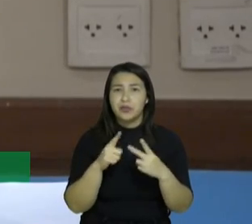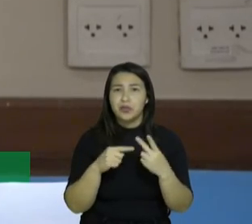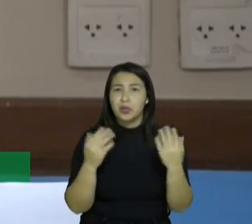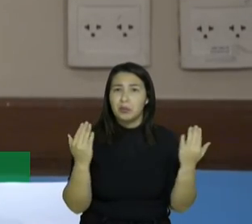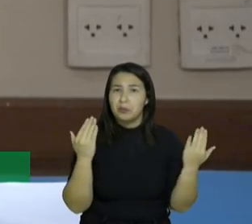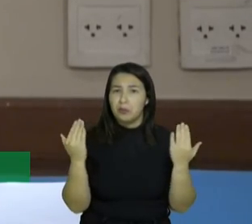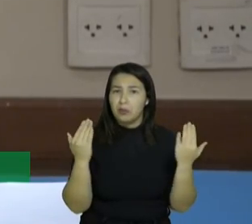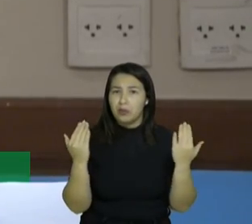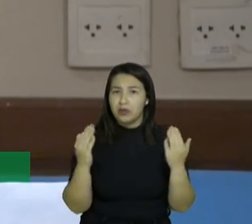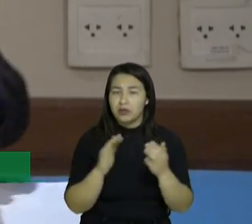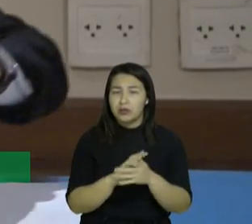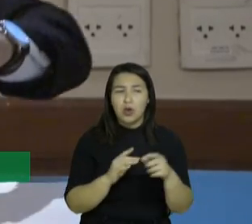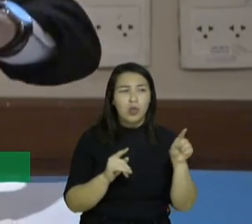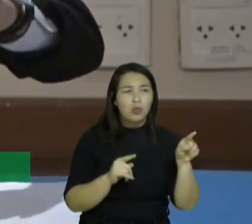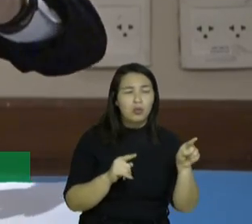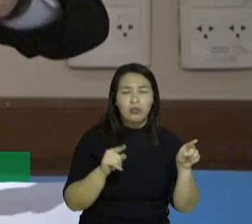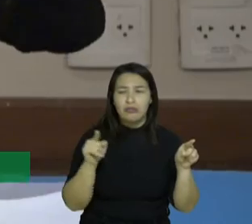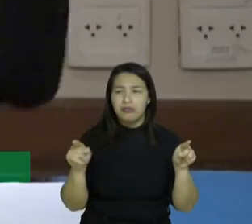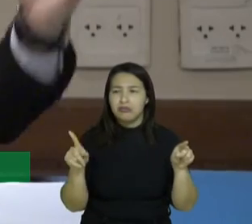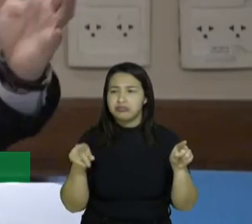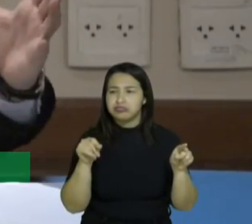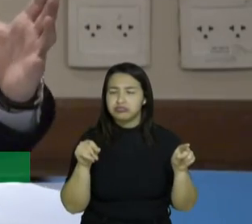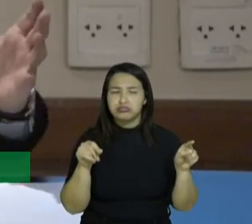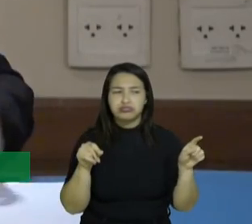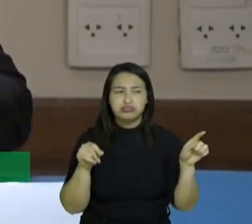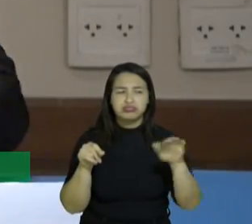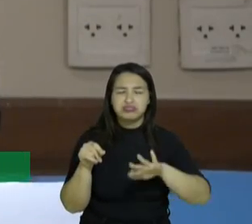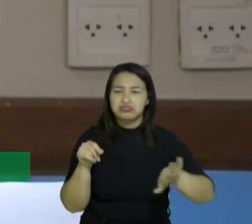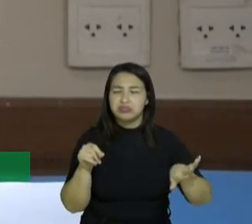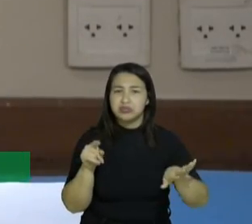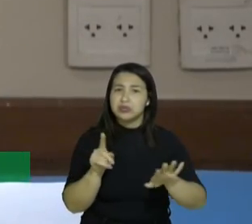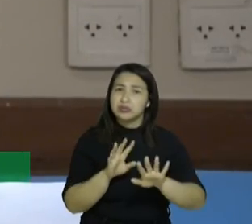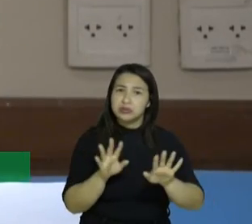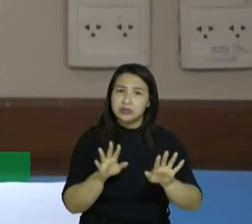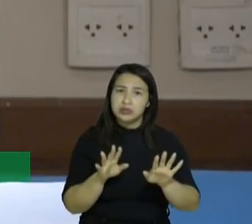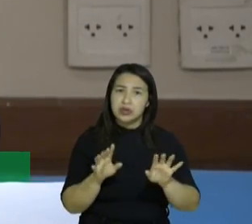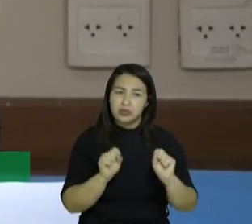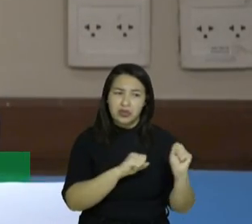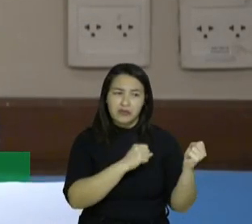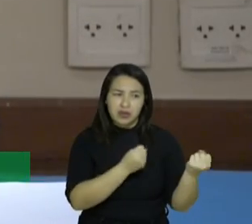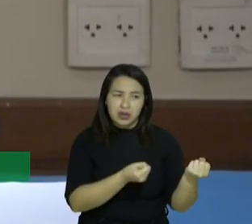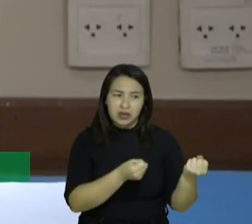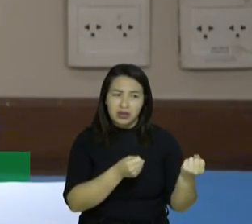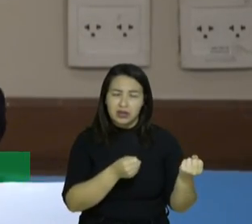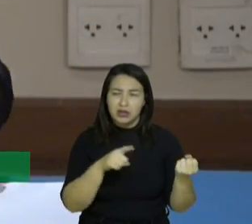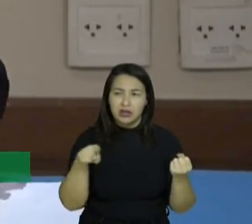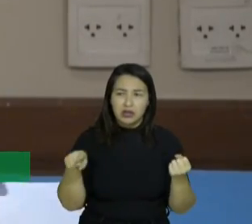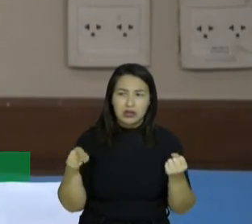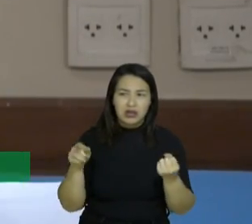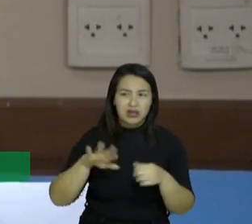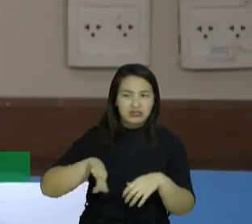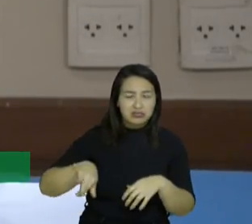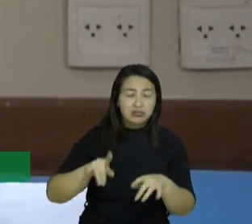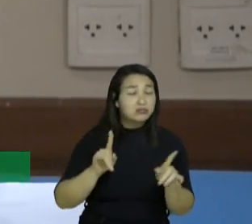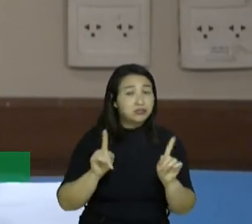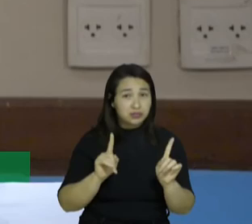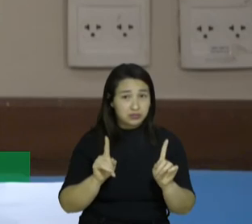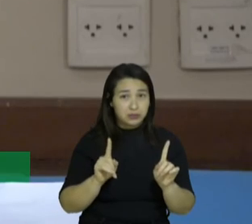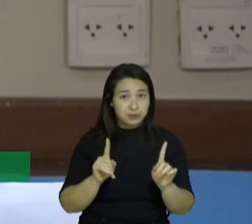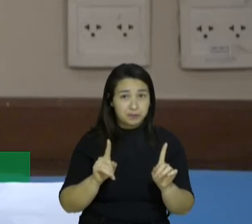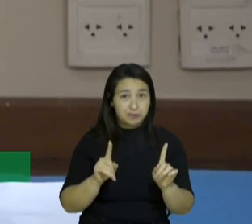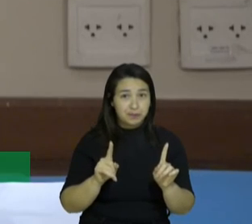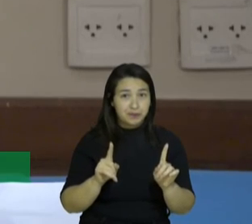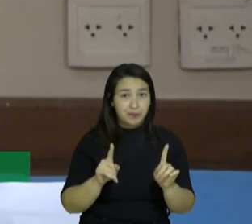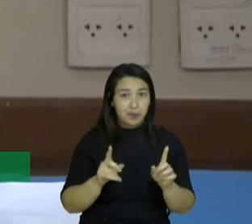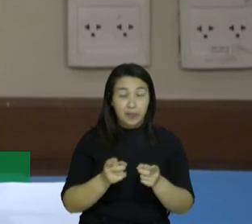um ou outro tá eu vou não vou pegar um ObaOba da globalização mas tampouco defender algum tipo de modelo fechado e nem considerar